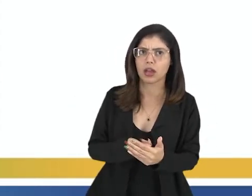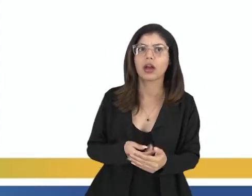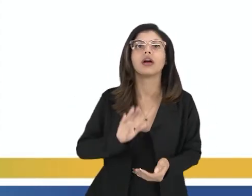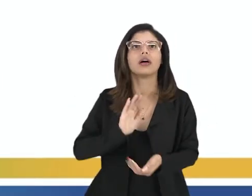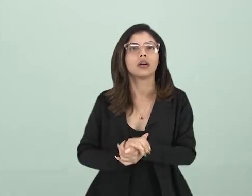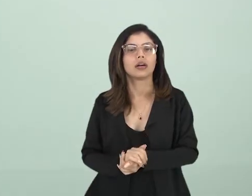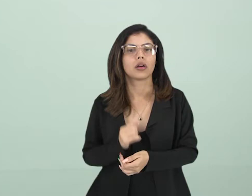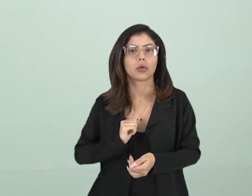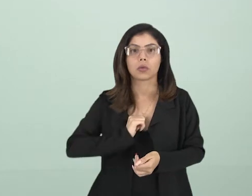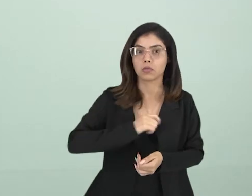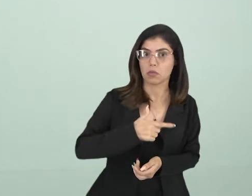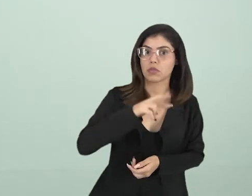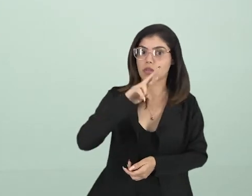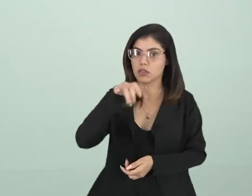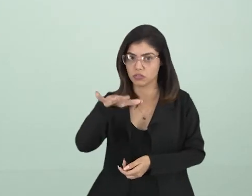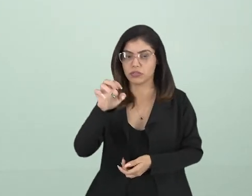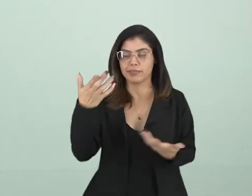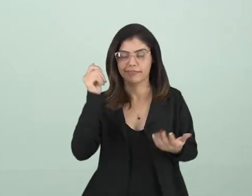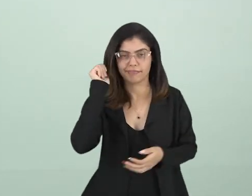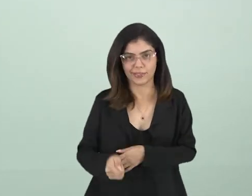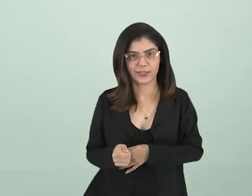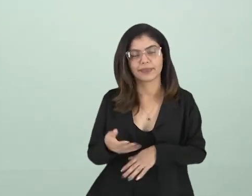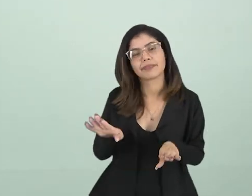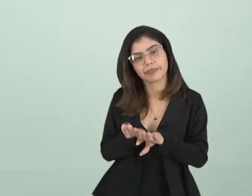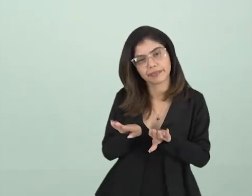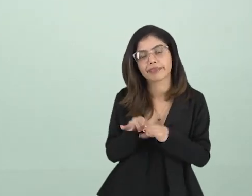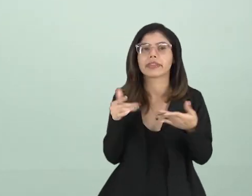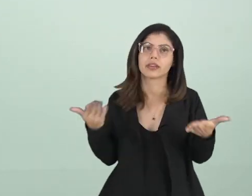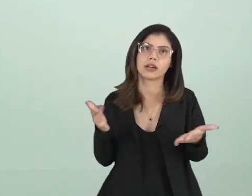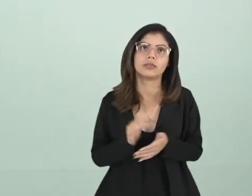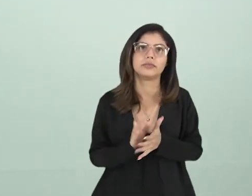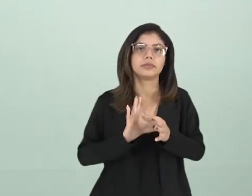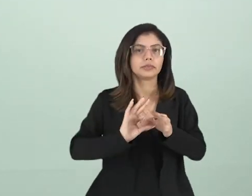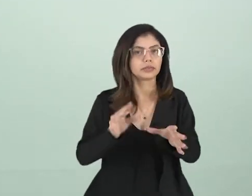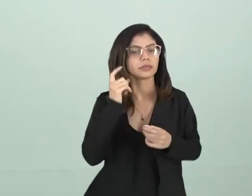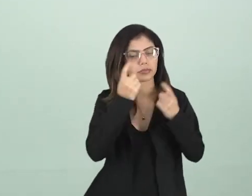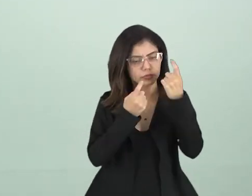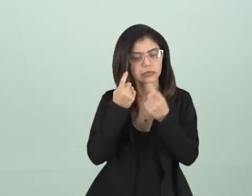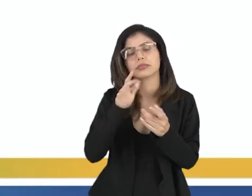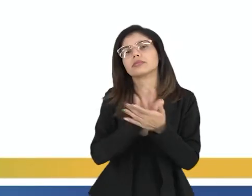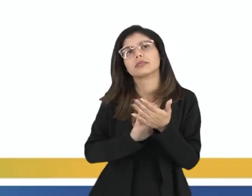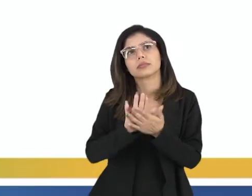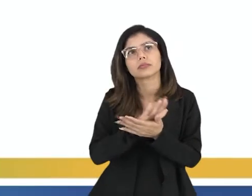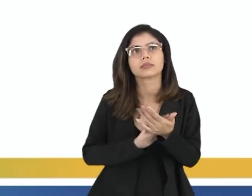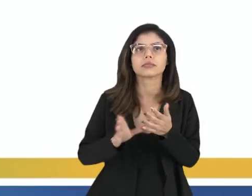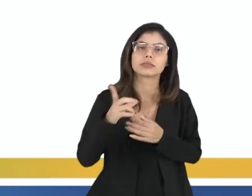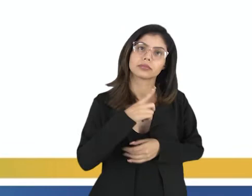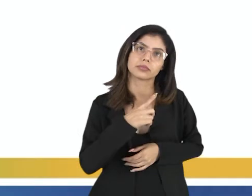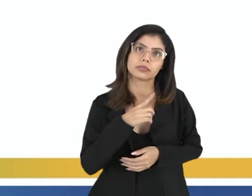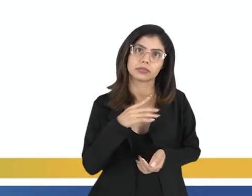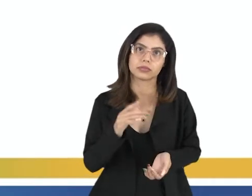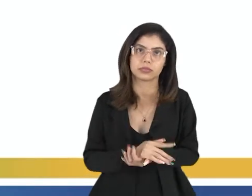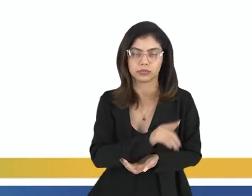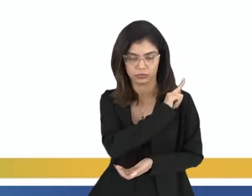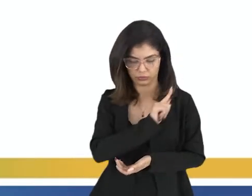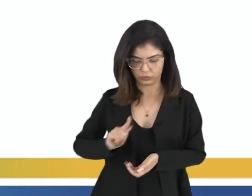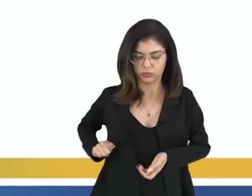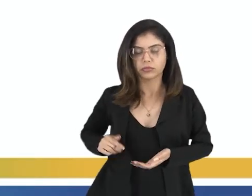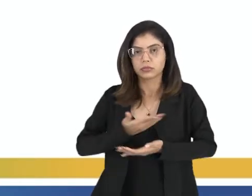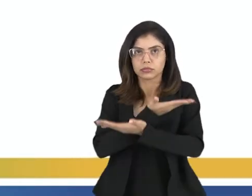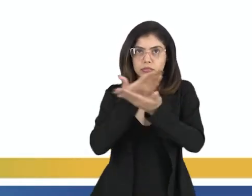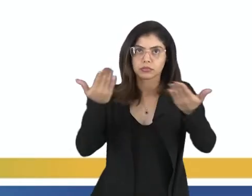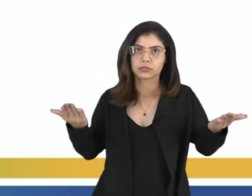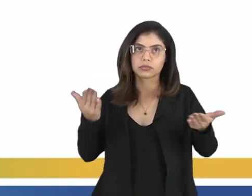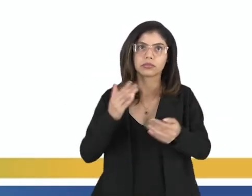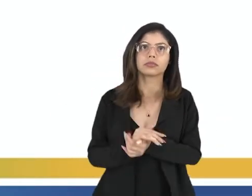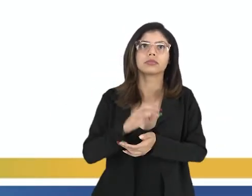que eram contra, então, o regime, né? Então, a gente não tem aí liberdade de expressão. A gente tem os governos militares,